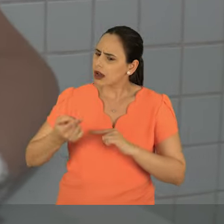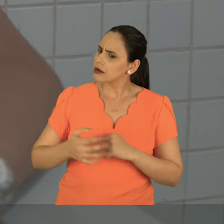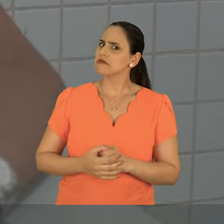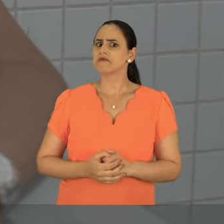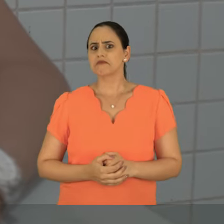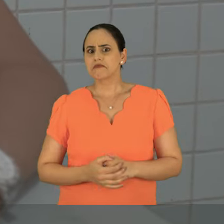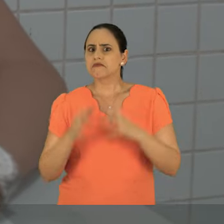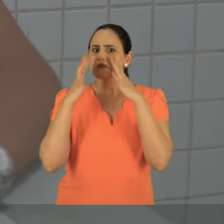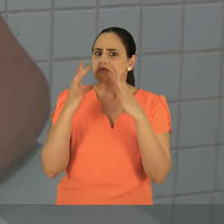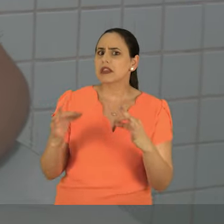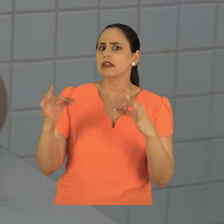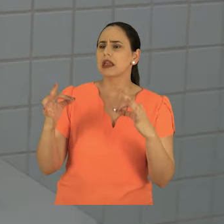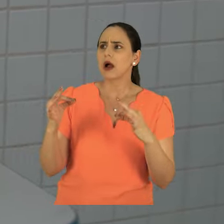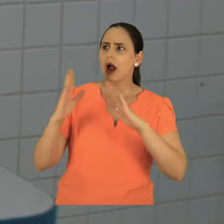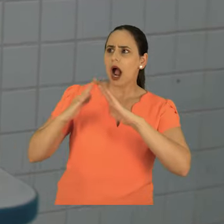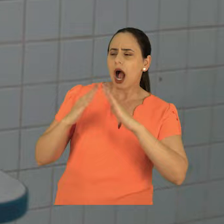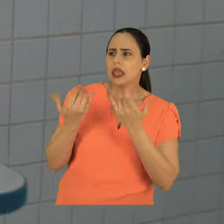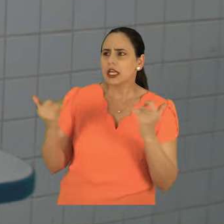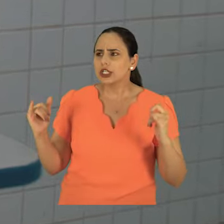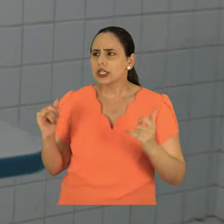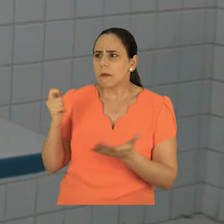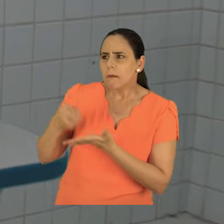nos gastos lá em casa.